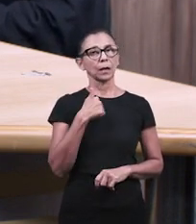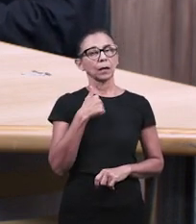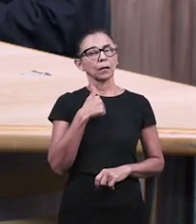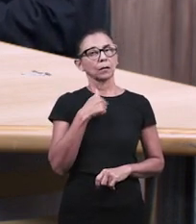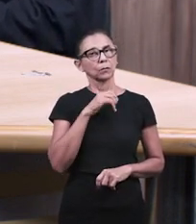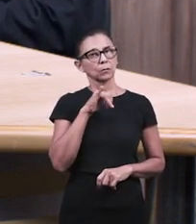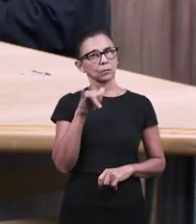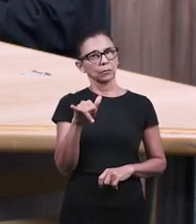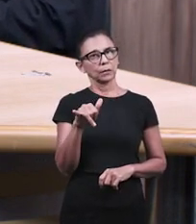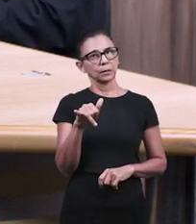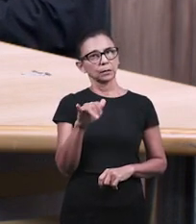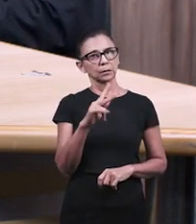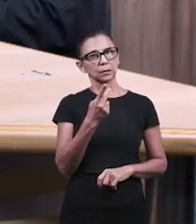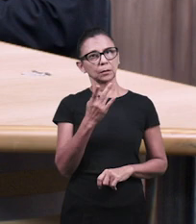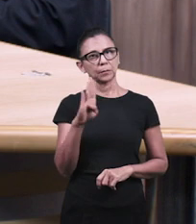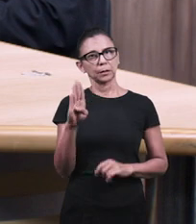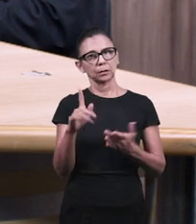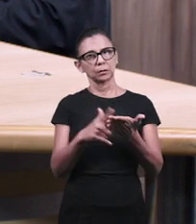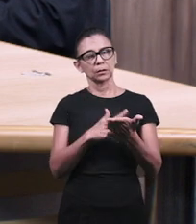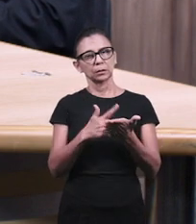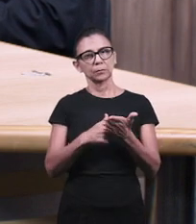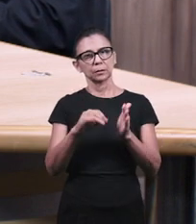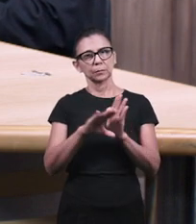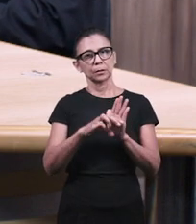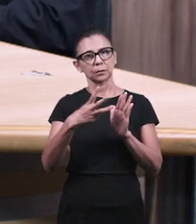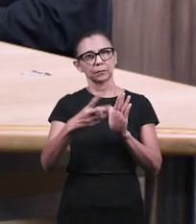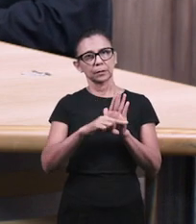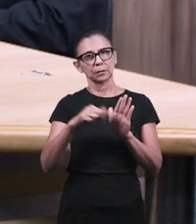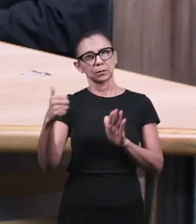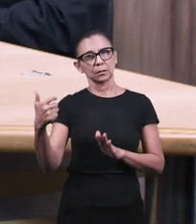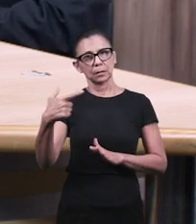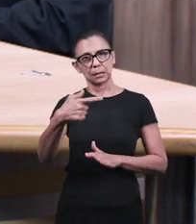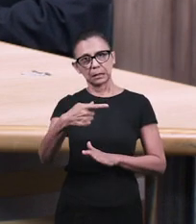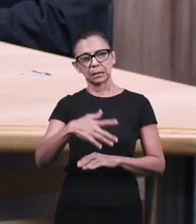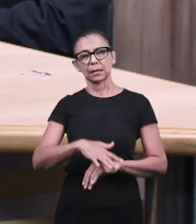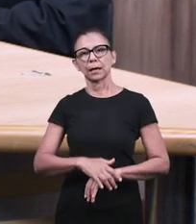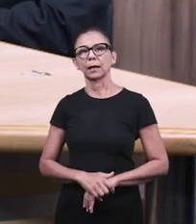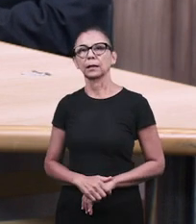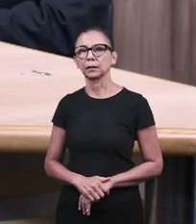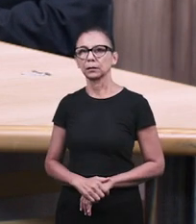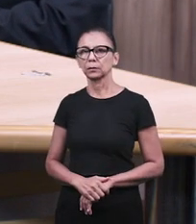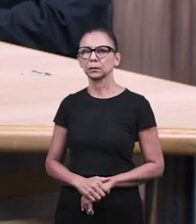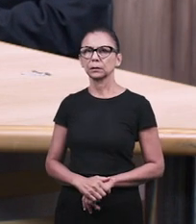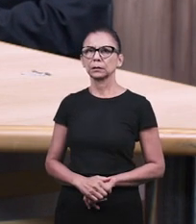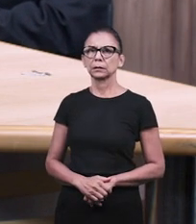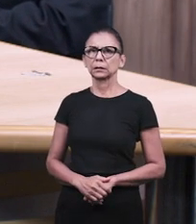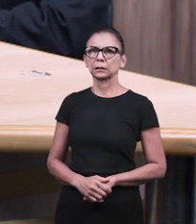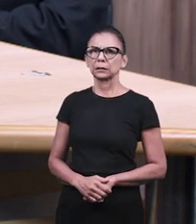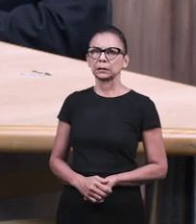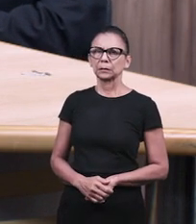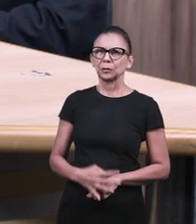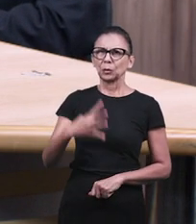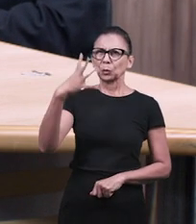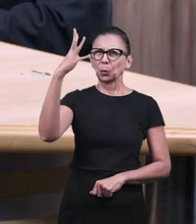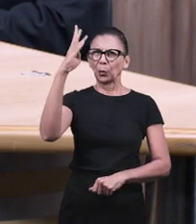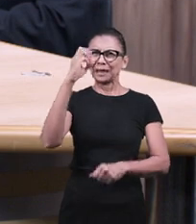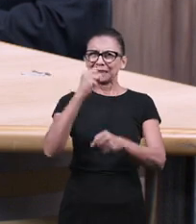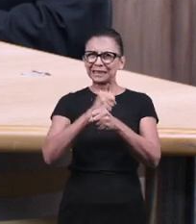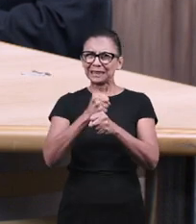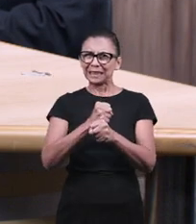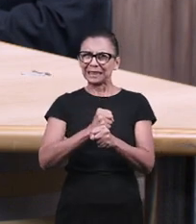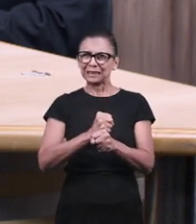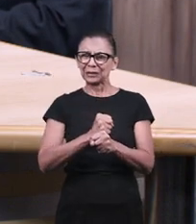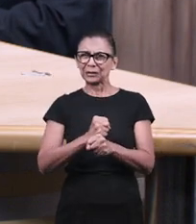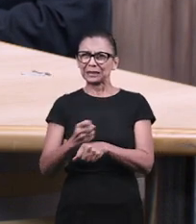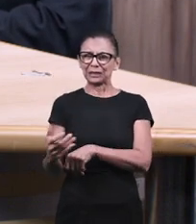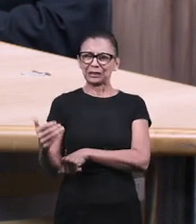Eu estou falando partindo de Hebreus 3, verso 17. Mas com quem se indignou por 40